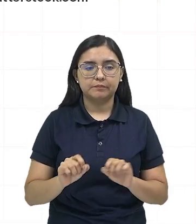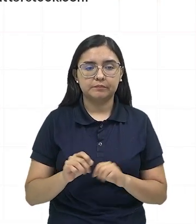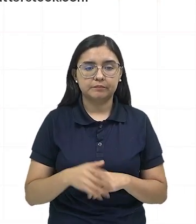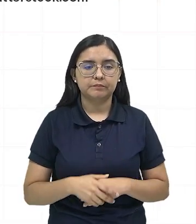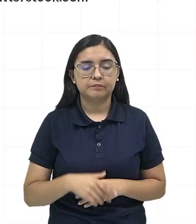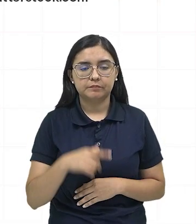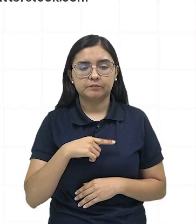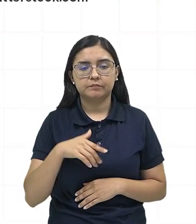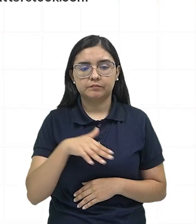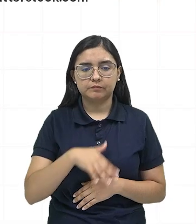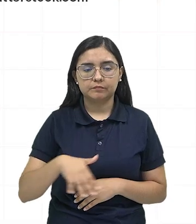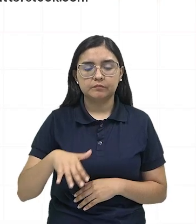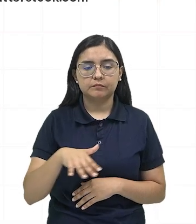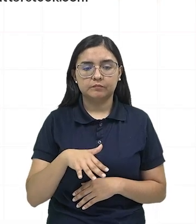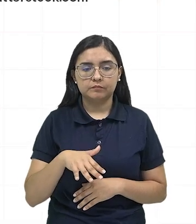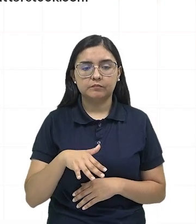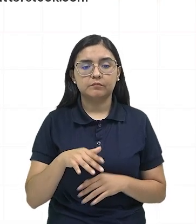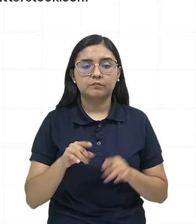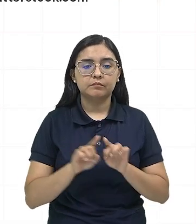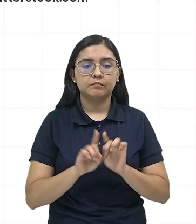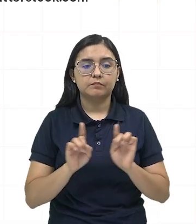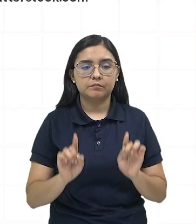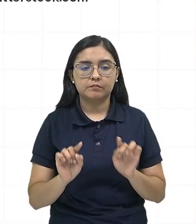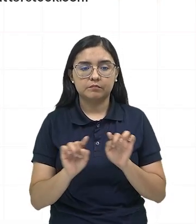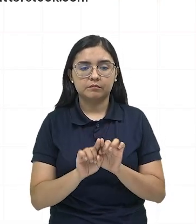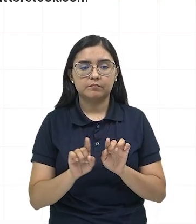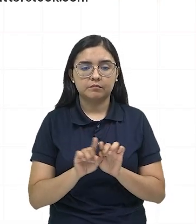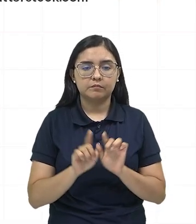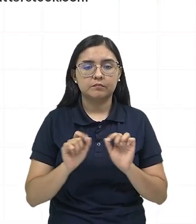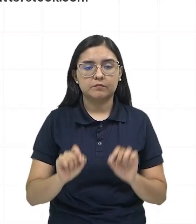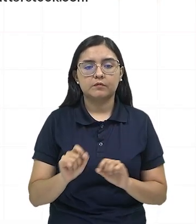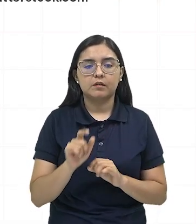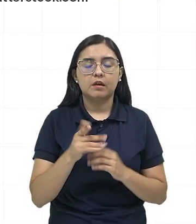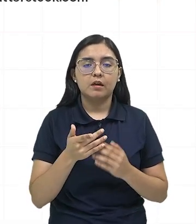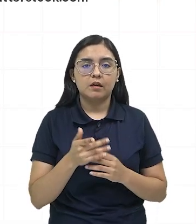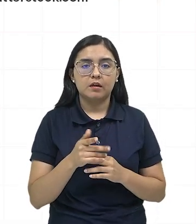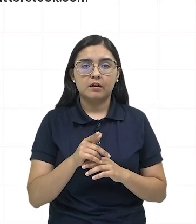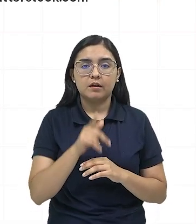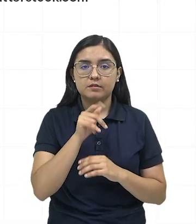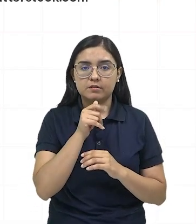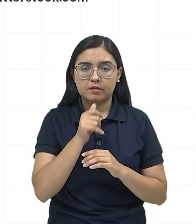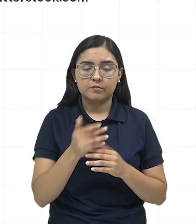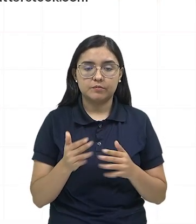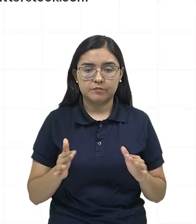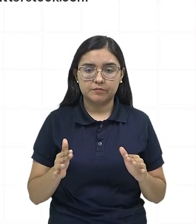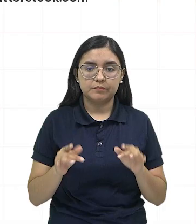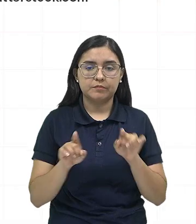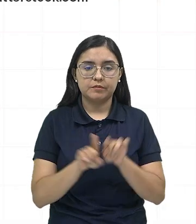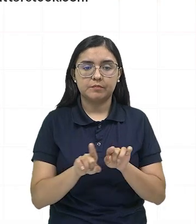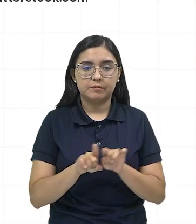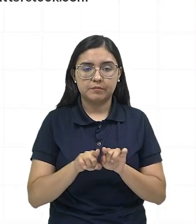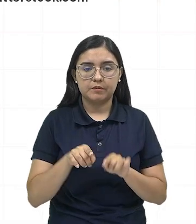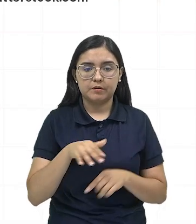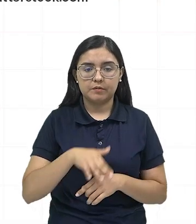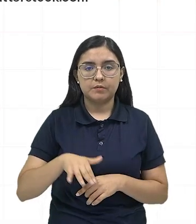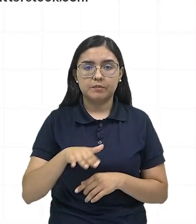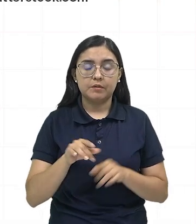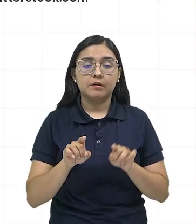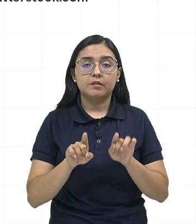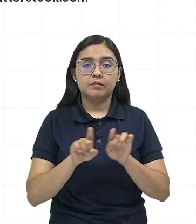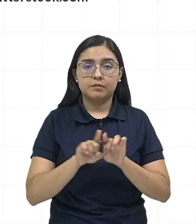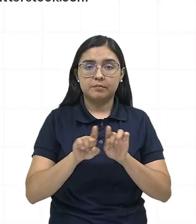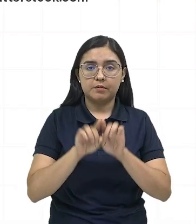a superfície terrestre, mas também as águas territoriais, o espaço